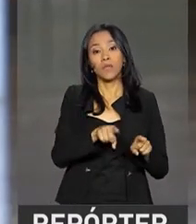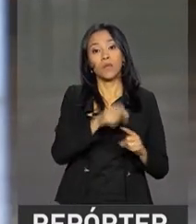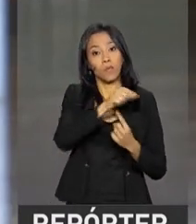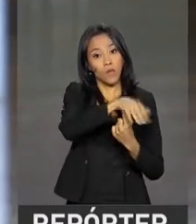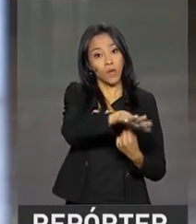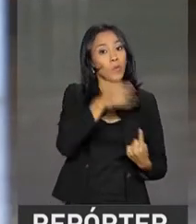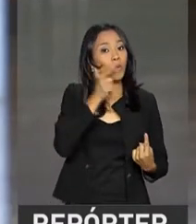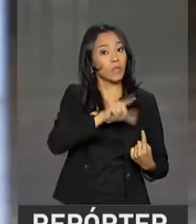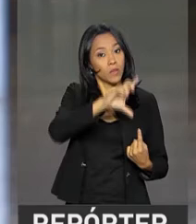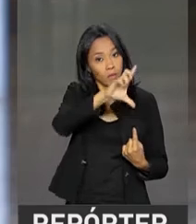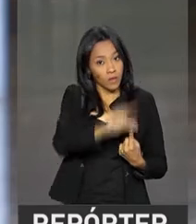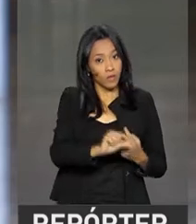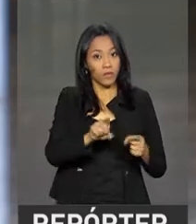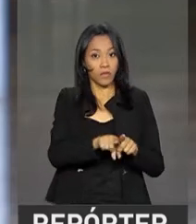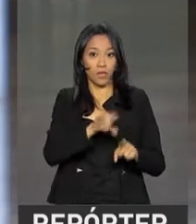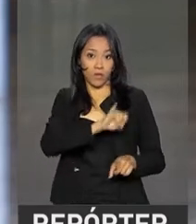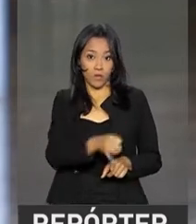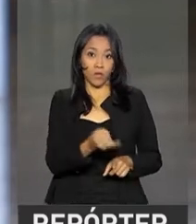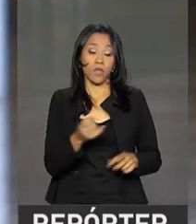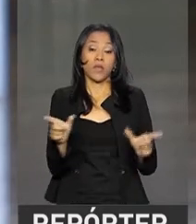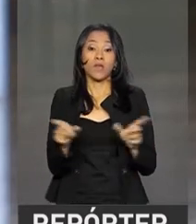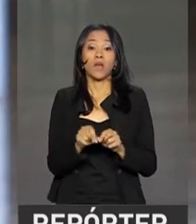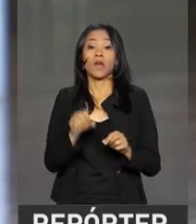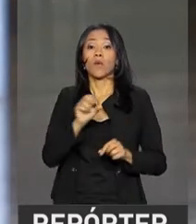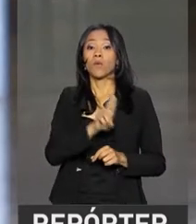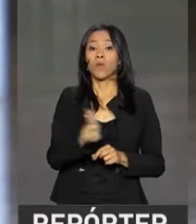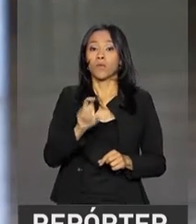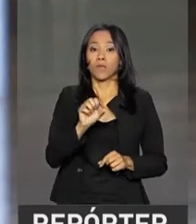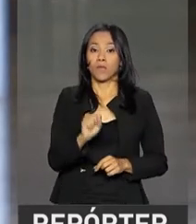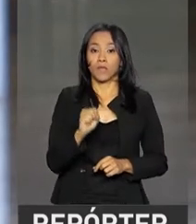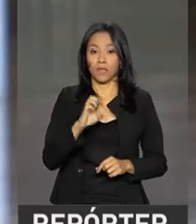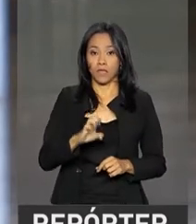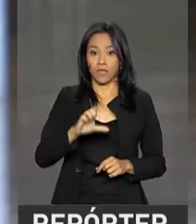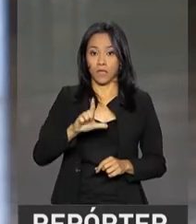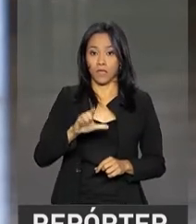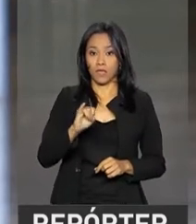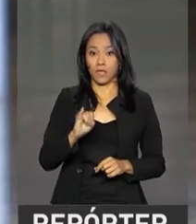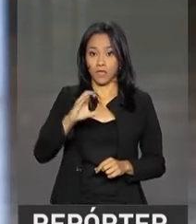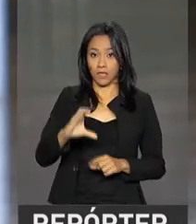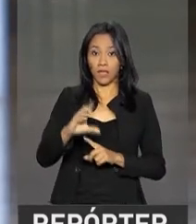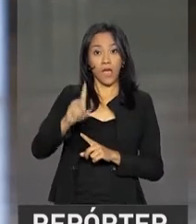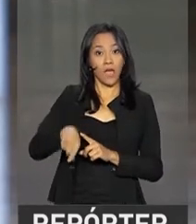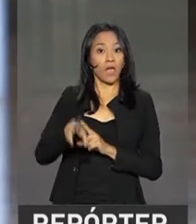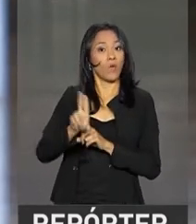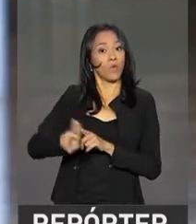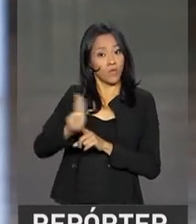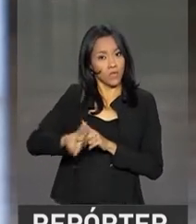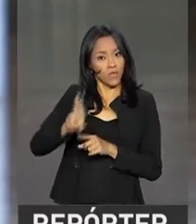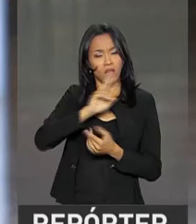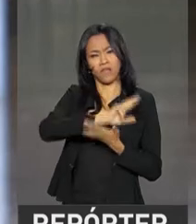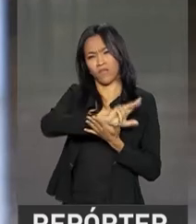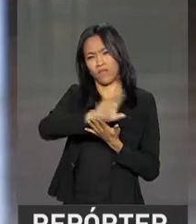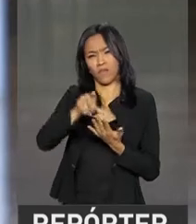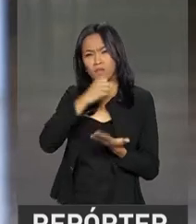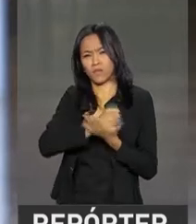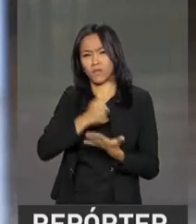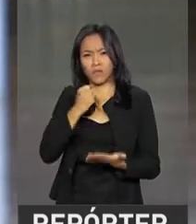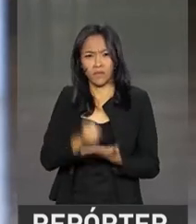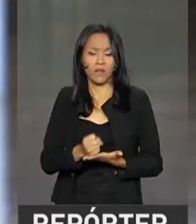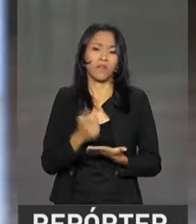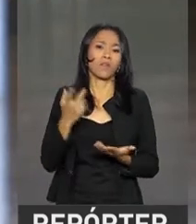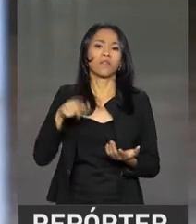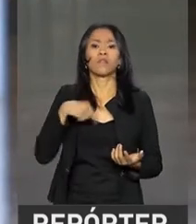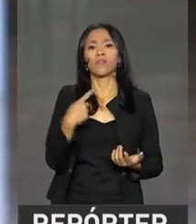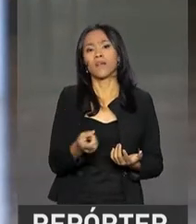básica de juros selic é usada como referência em vários contratos do sistema financeiro a selic é usada desde o financiamento